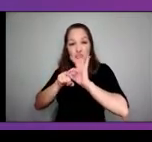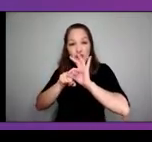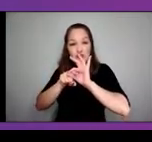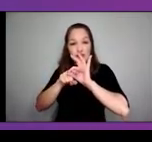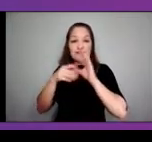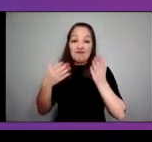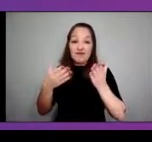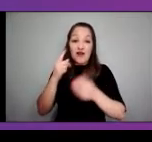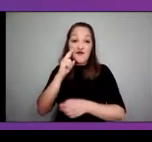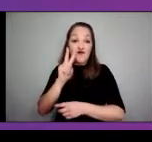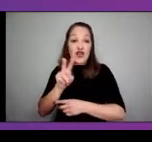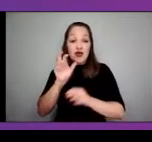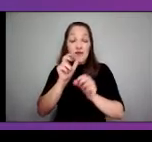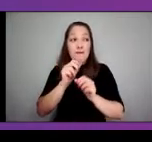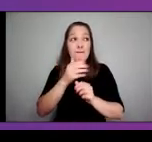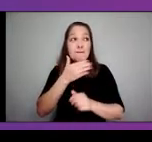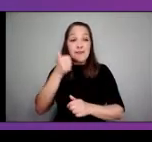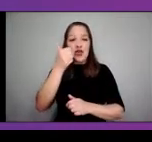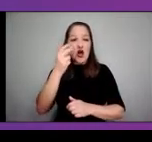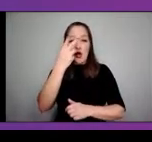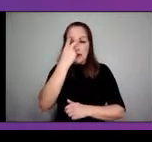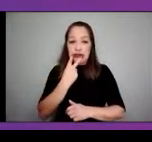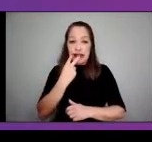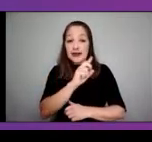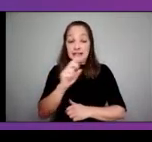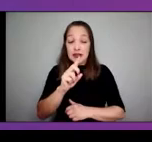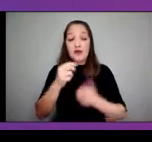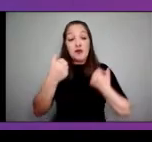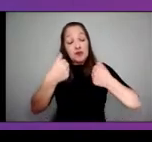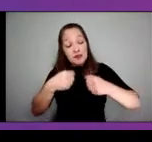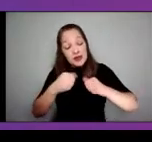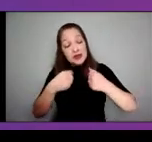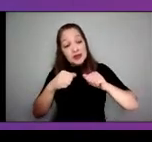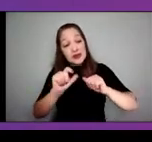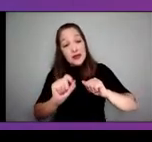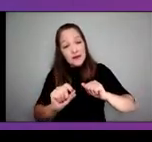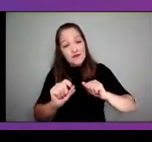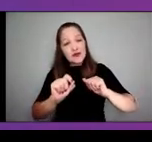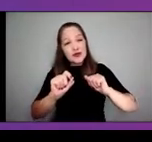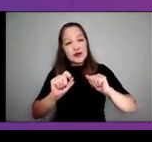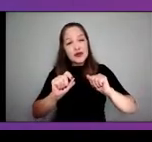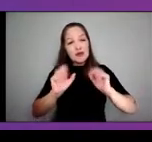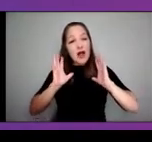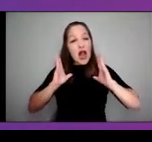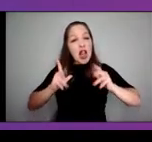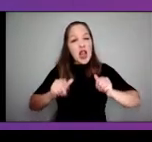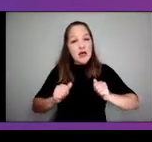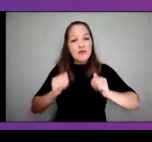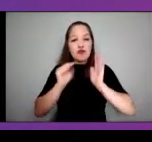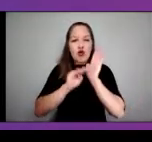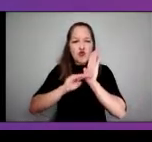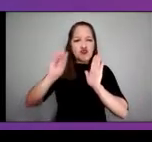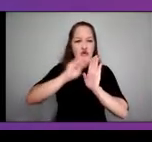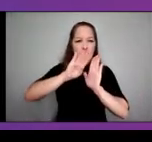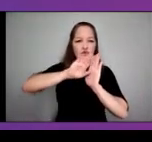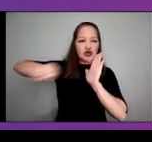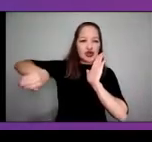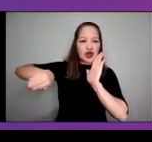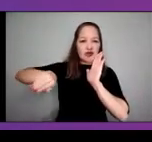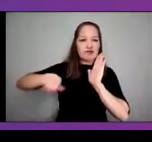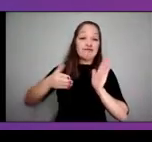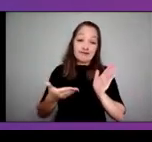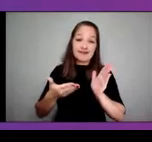pegar mas saber que existe essa necessidade de oi Gilmar uma limpeza no excesso na verdade ele tem muito